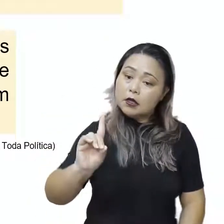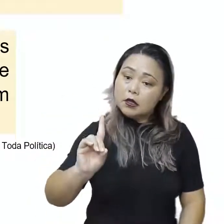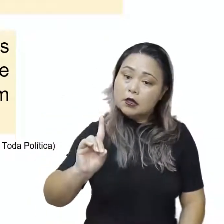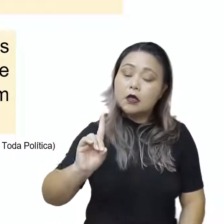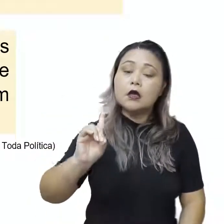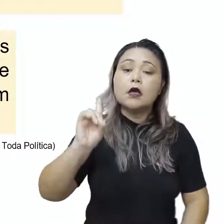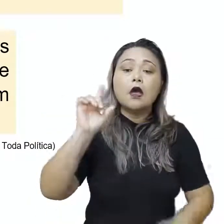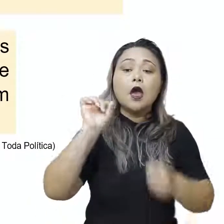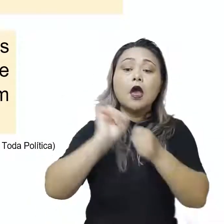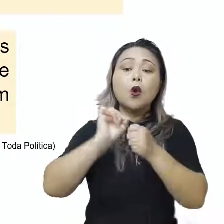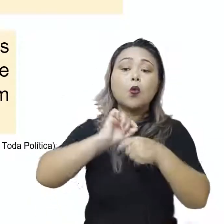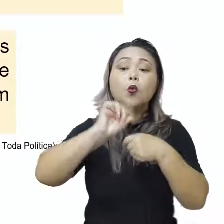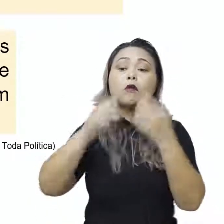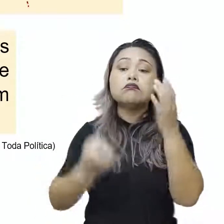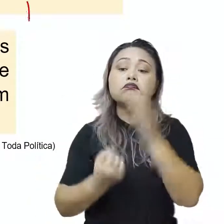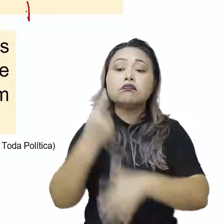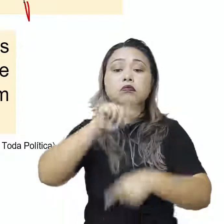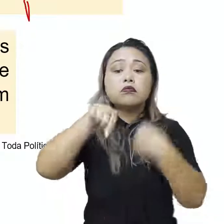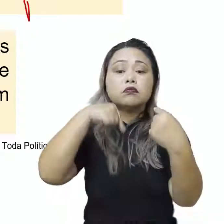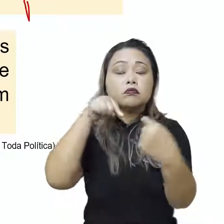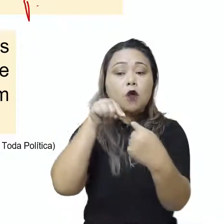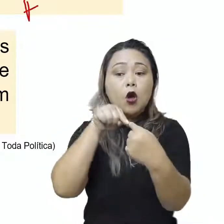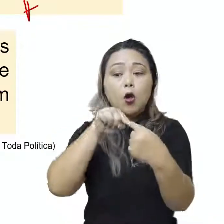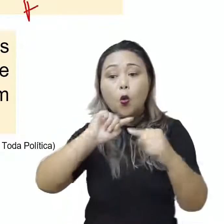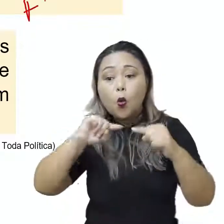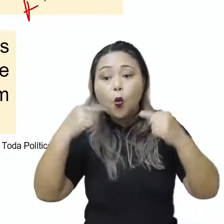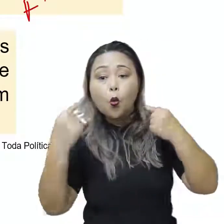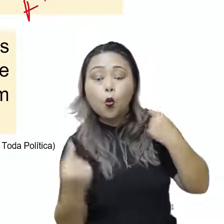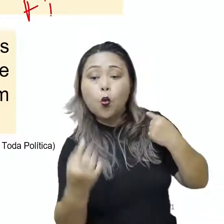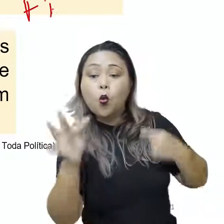foi criado com o objetivo de ir de encontro a esse aqui, o Fundo